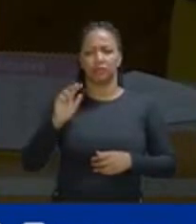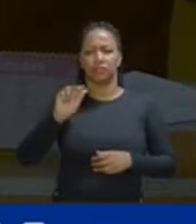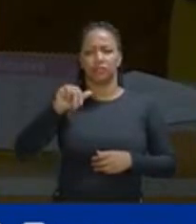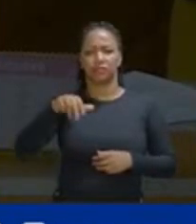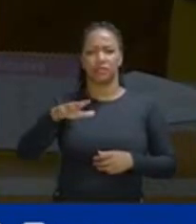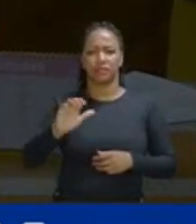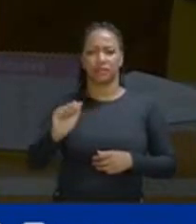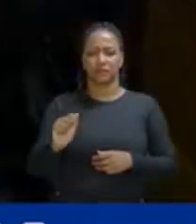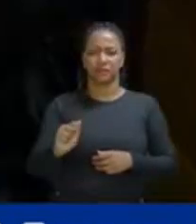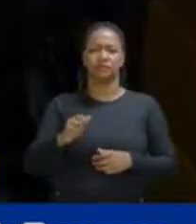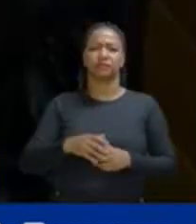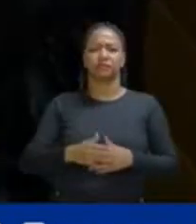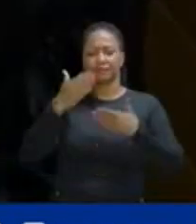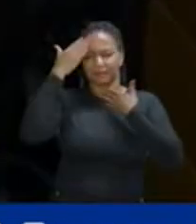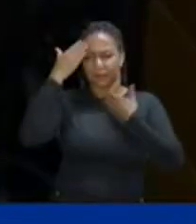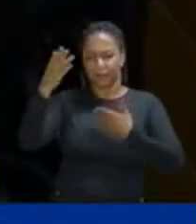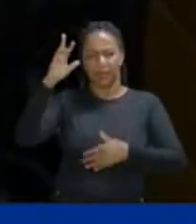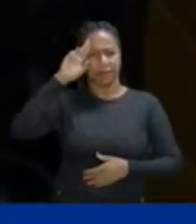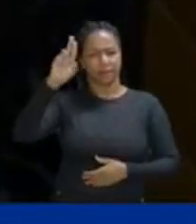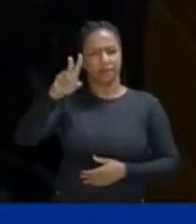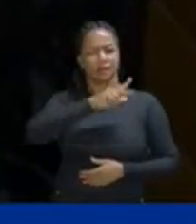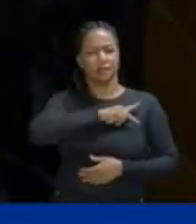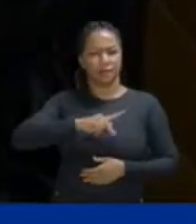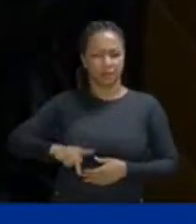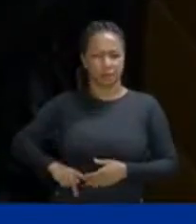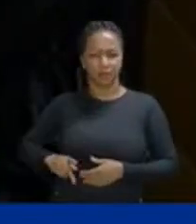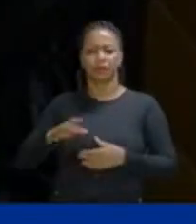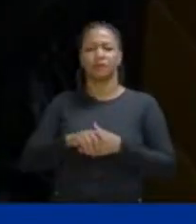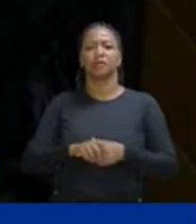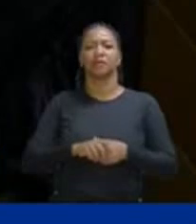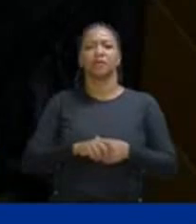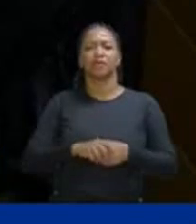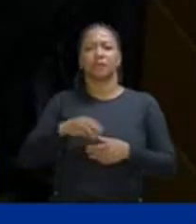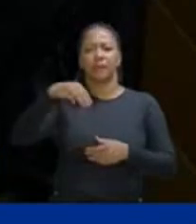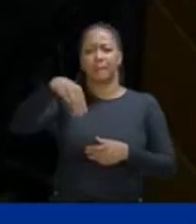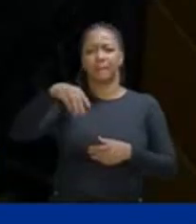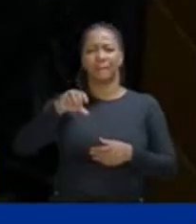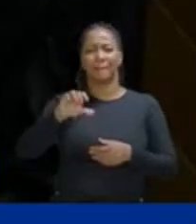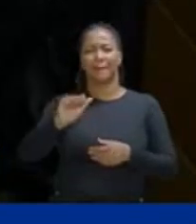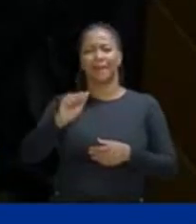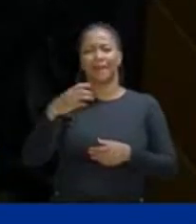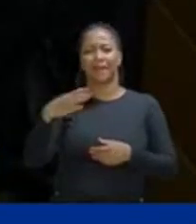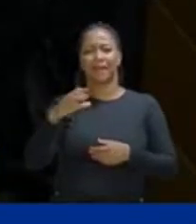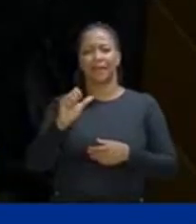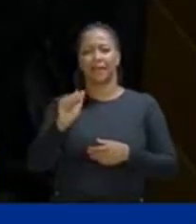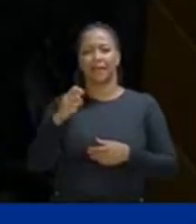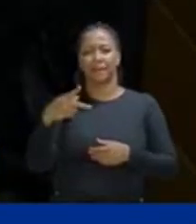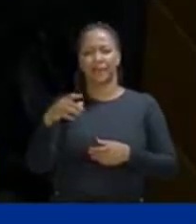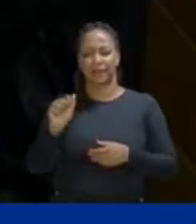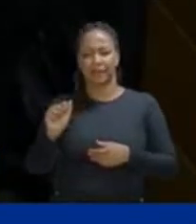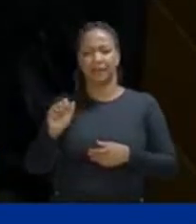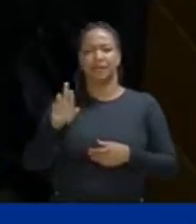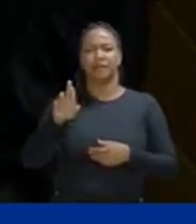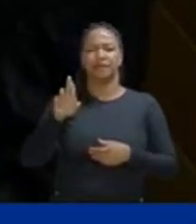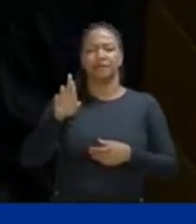Souza. Obrigado, senhor presidente. A coligação Foco no Macapá da juiz Esperança, Carlos Fernandes. Federação Brasil da